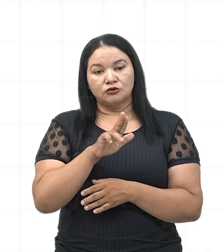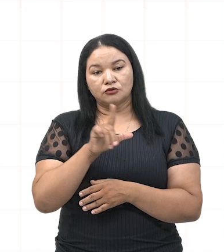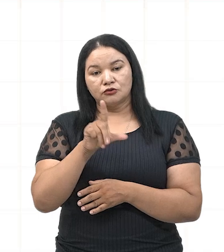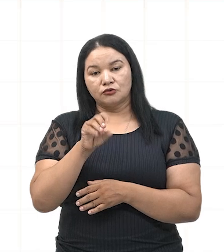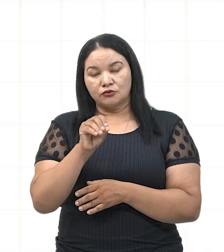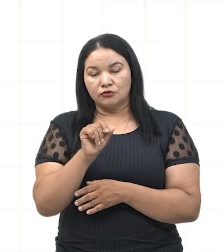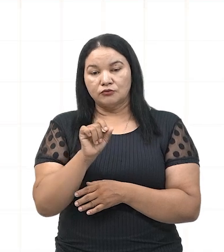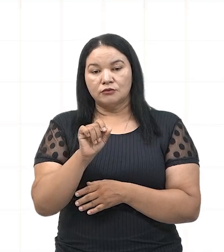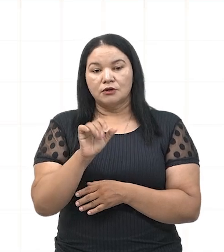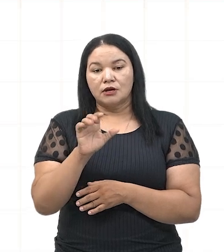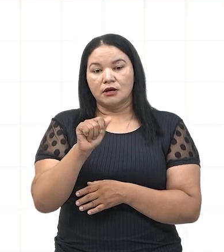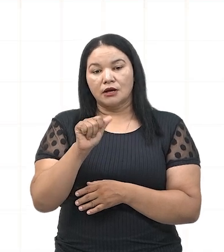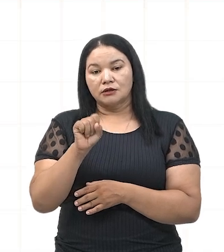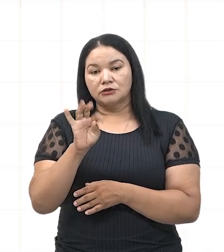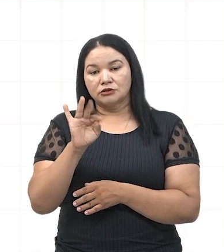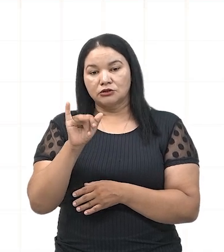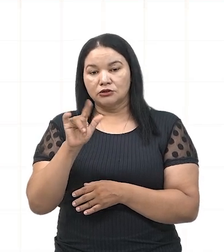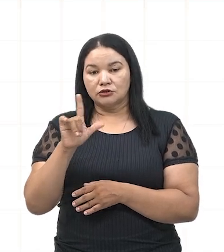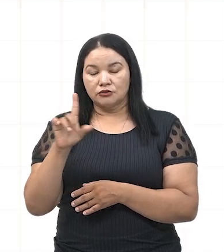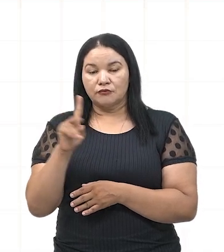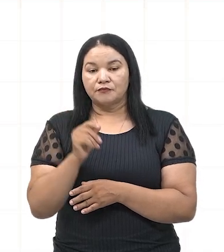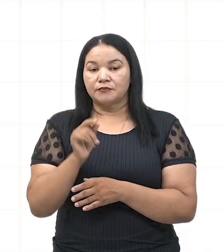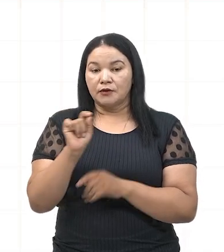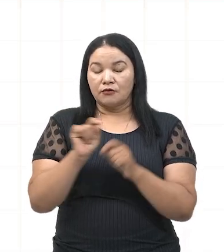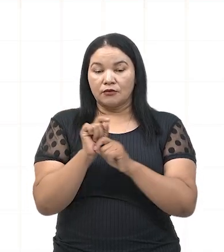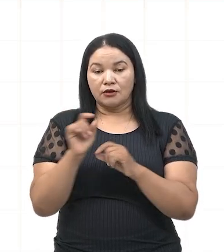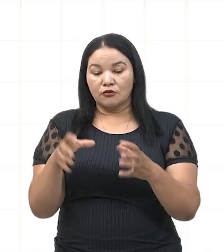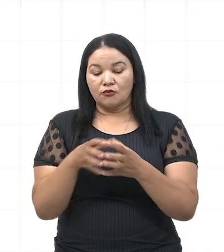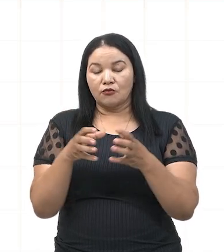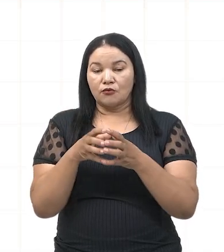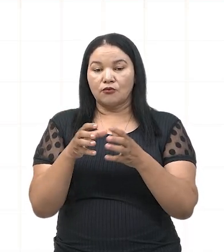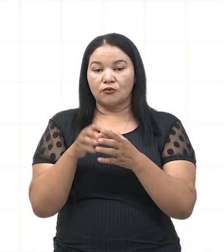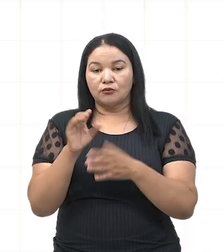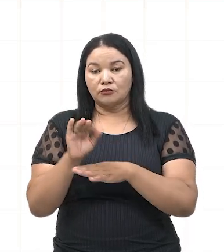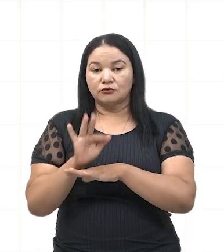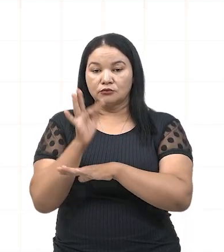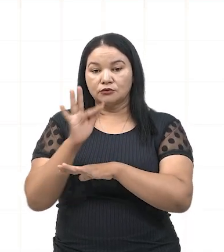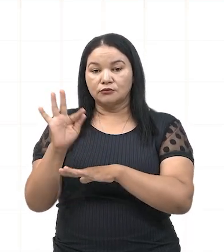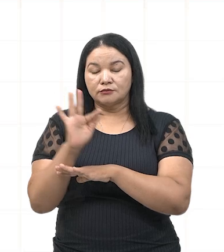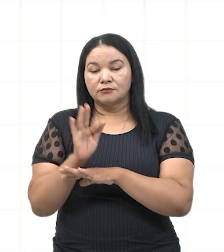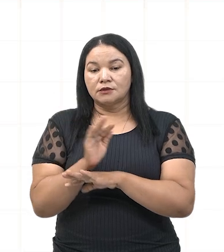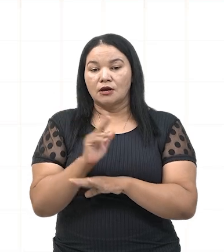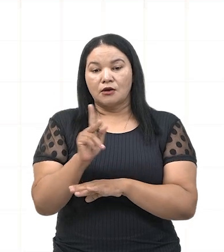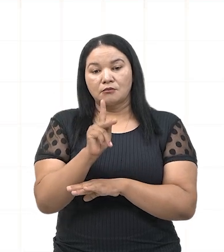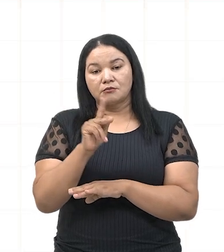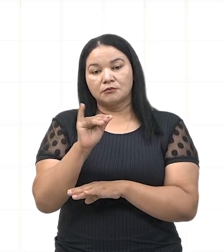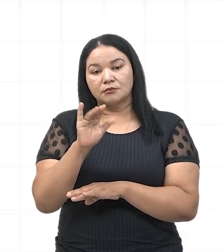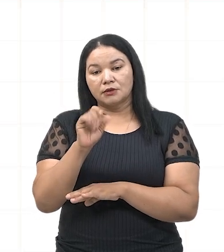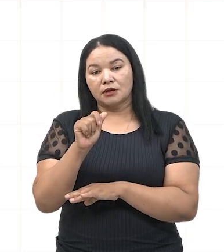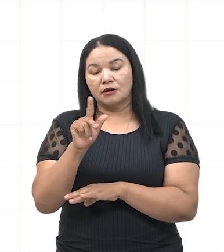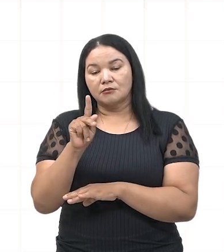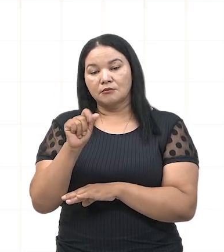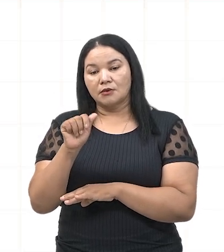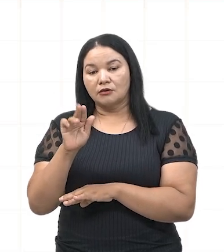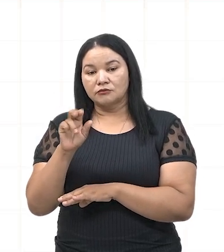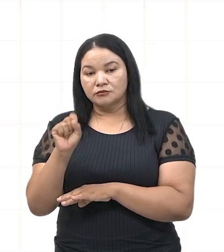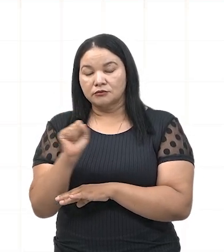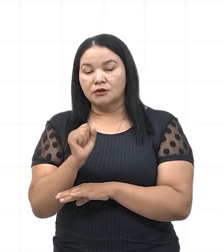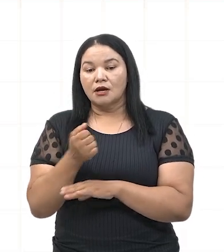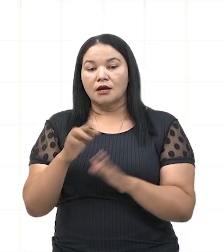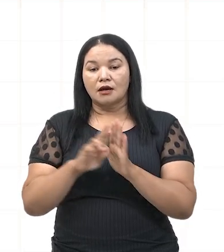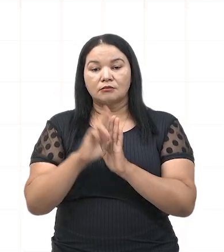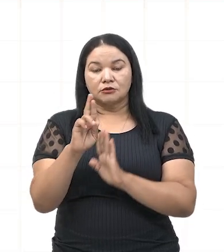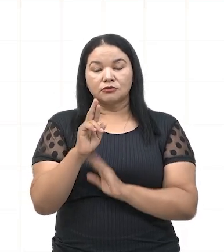Castilhos, que é republicano, e também eram conhecidos como pica-paus, e representava o governo federal.